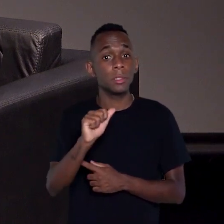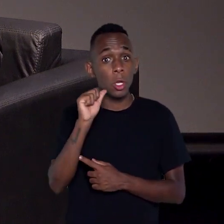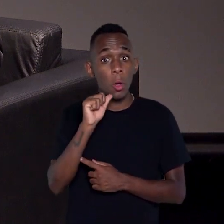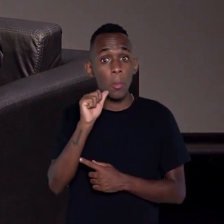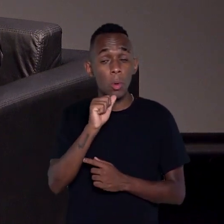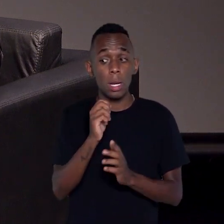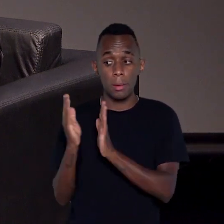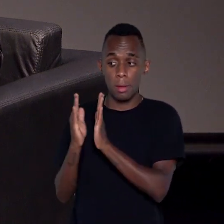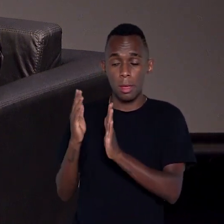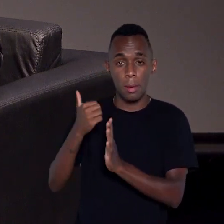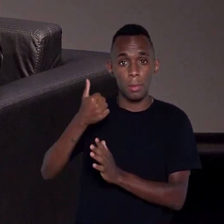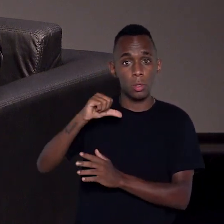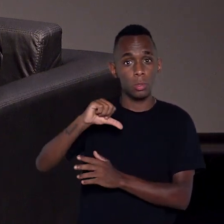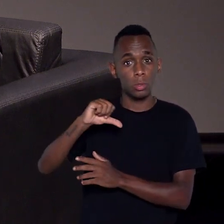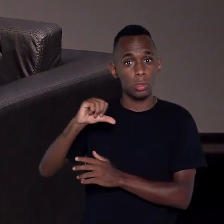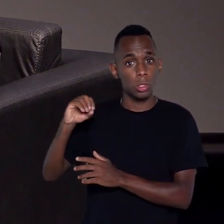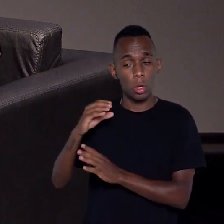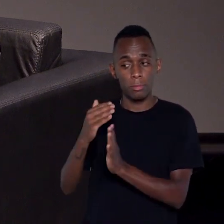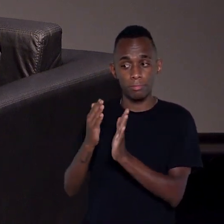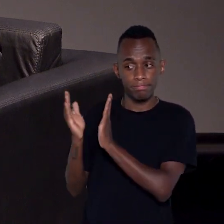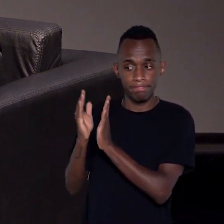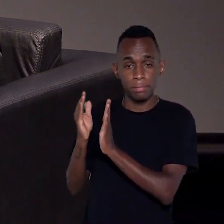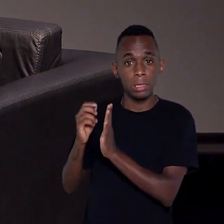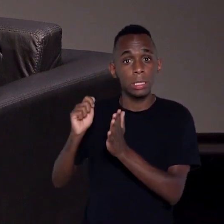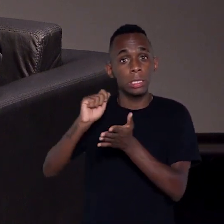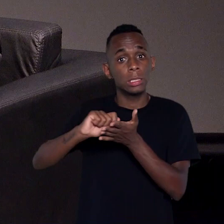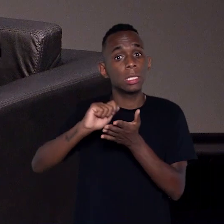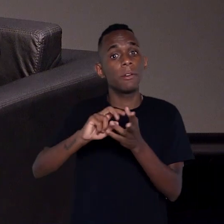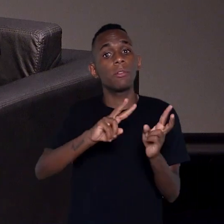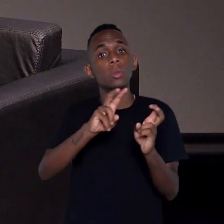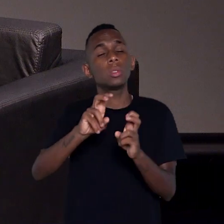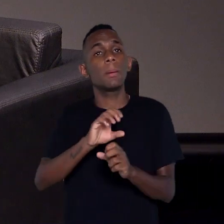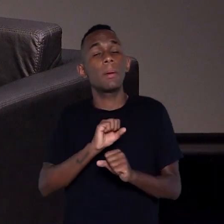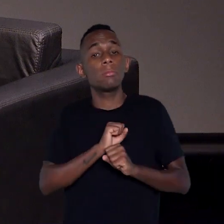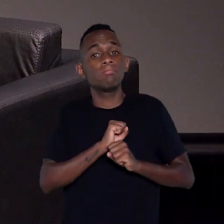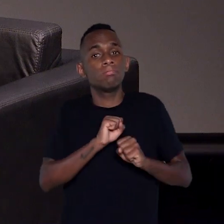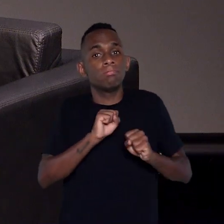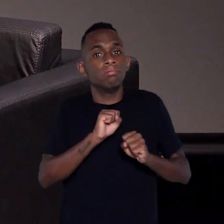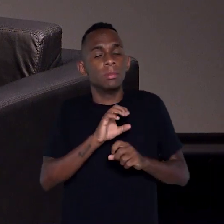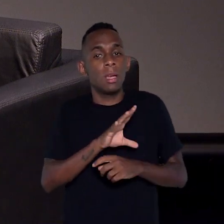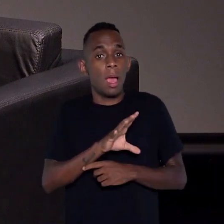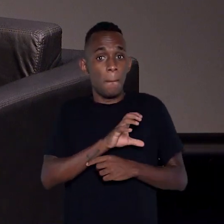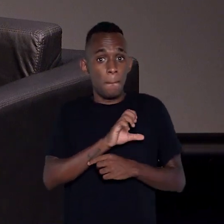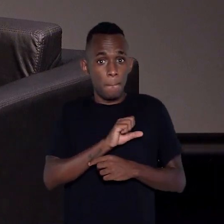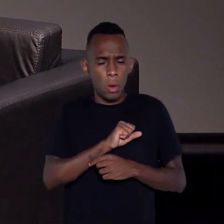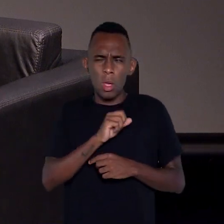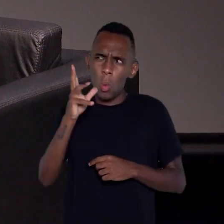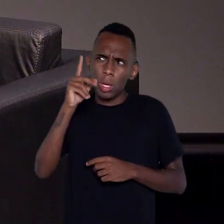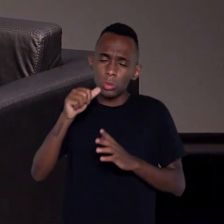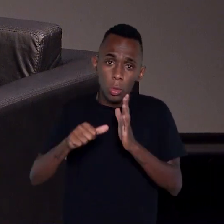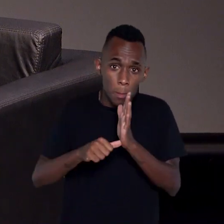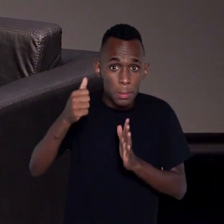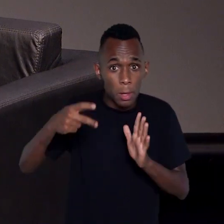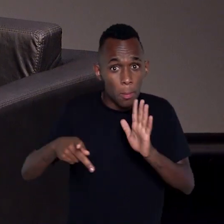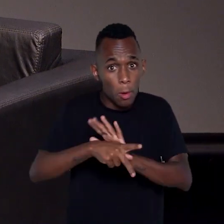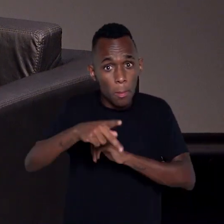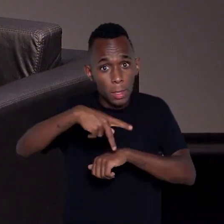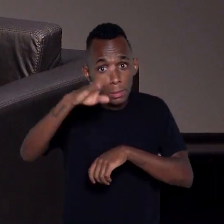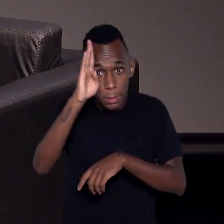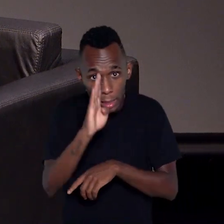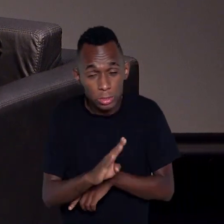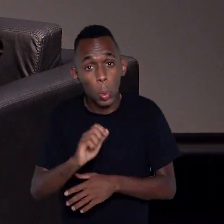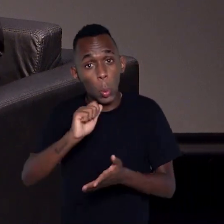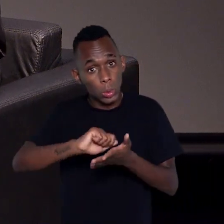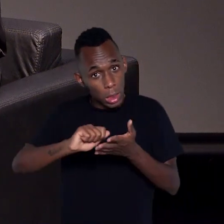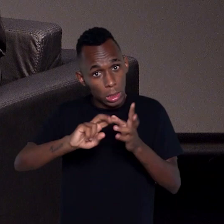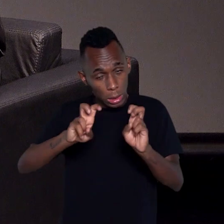uma mulher no século XIX, escreve um romance, é o primeiro romance, se não me engano, o primeiro romance brasileiro.